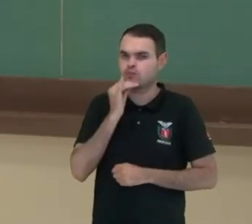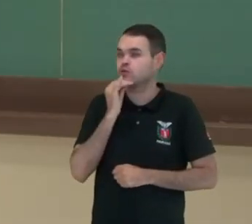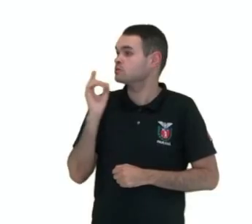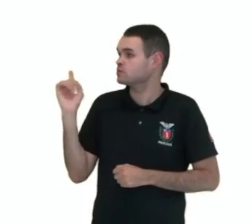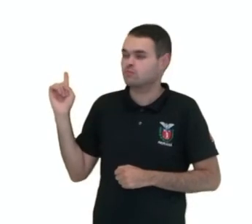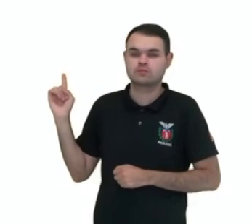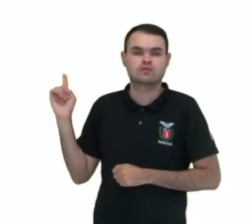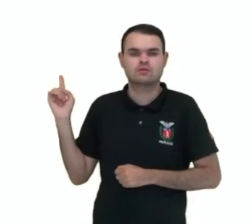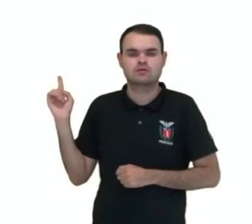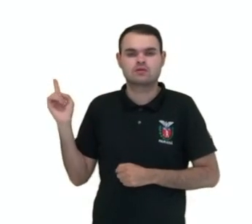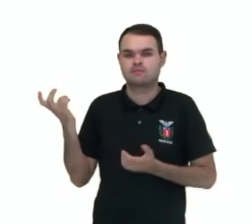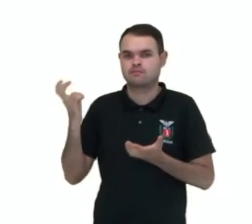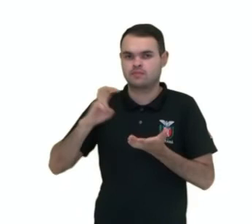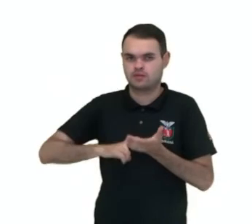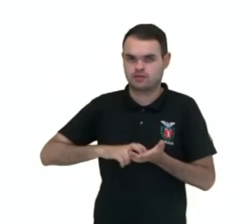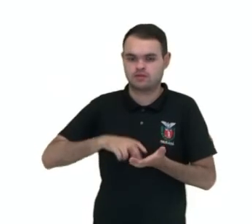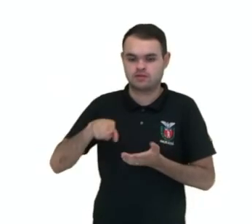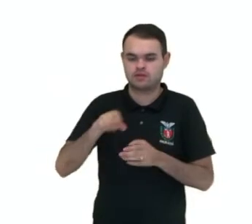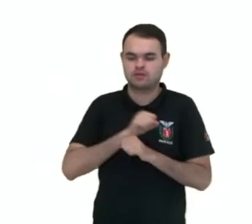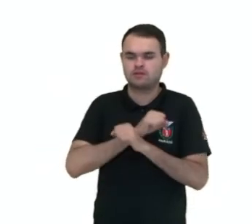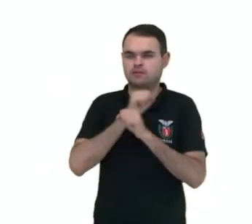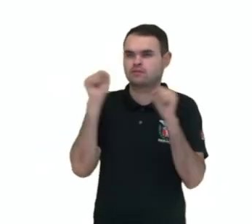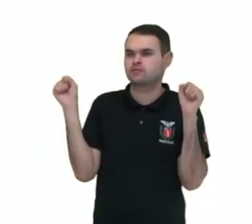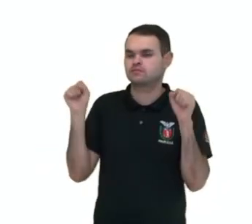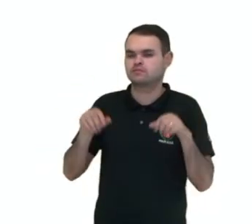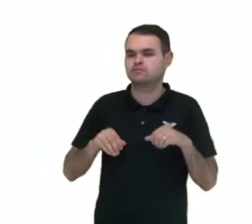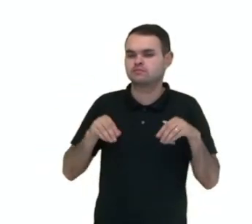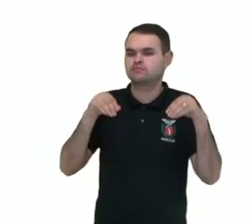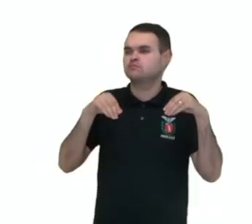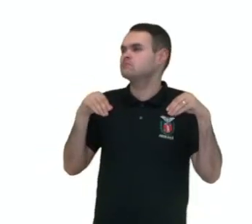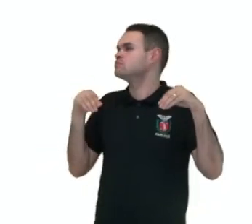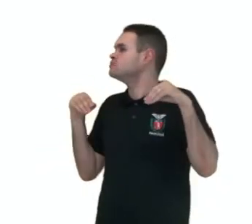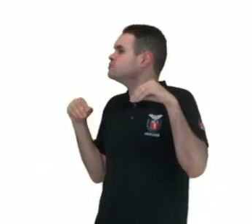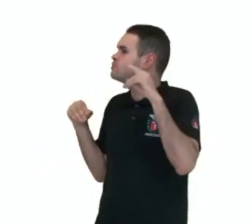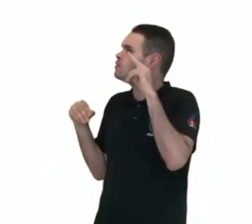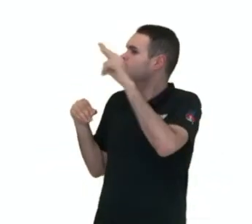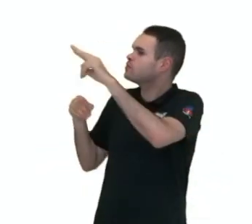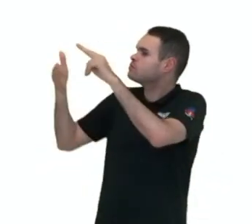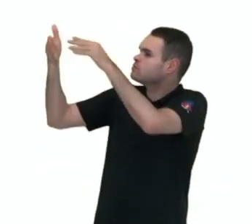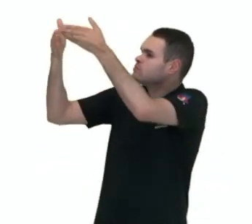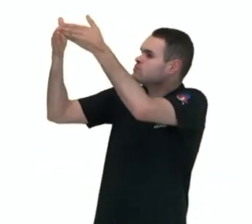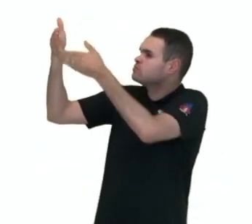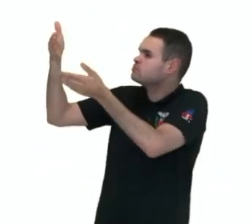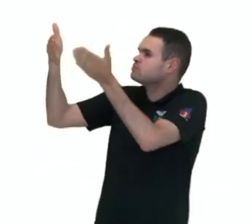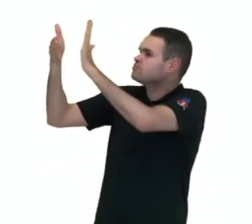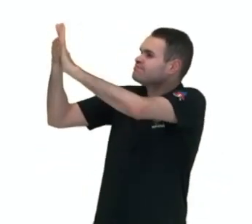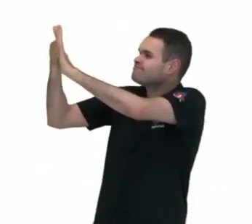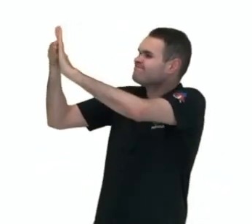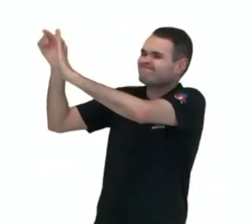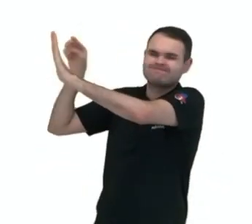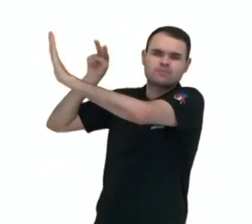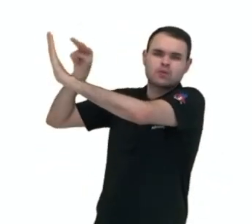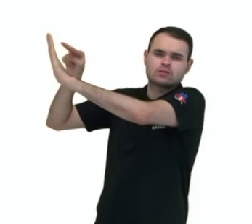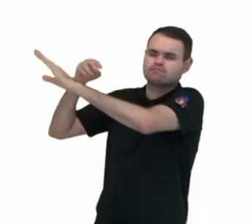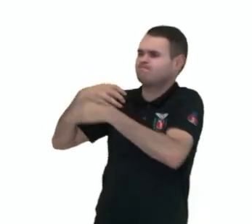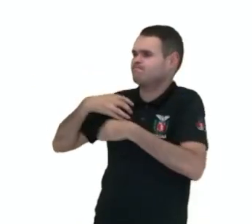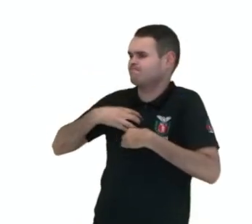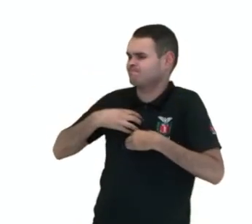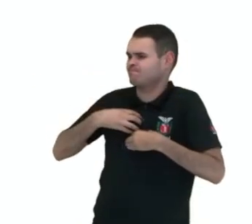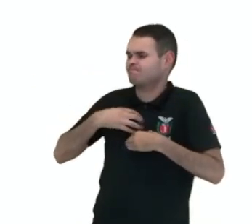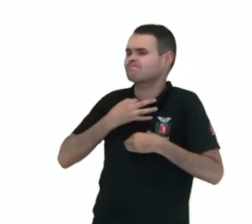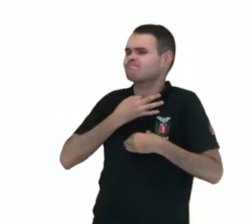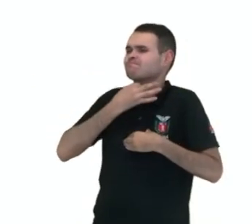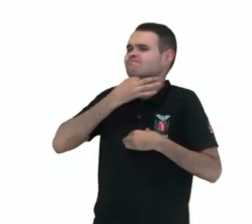exemplo, de manhã o menino acordava e olhava para a mancha de cimento na parede, ficava olhando até que sentia um bolo